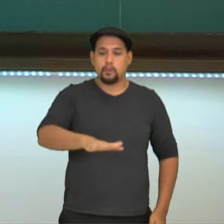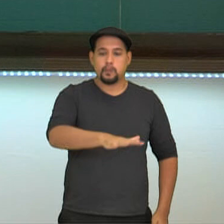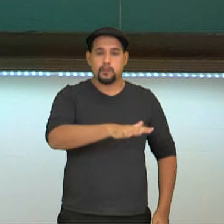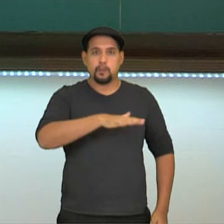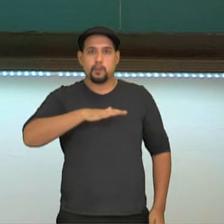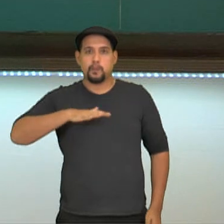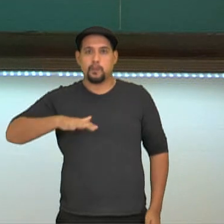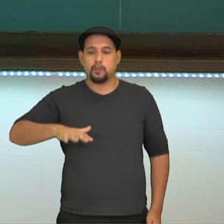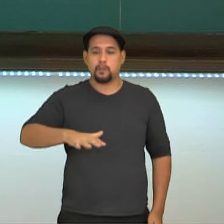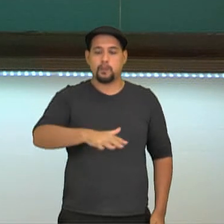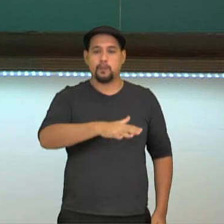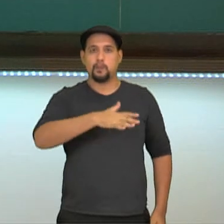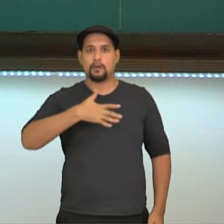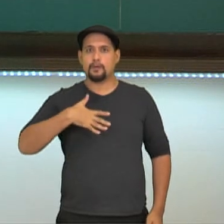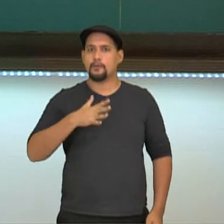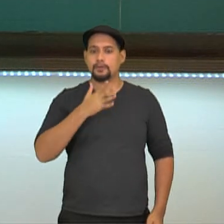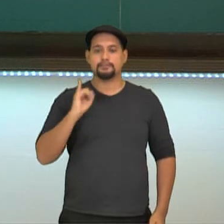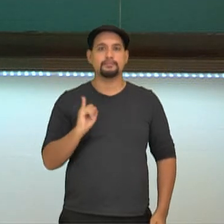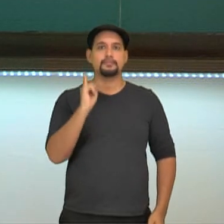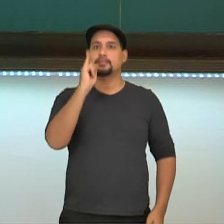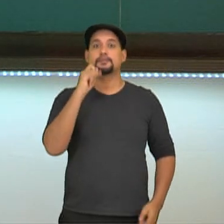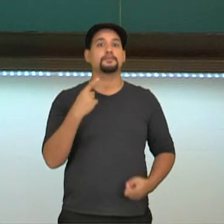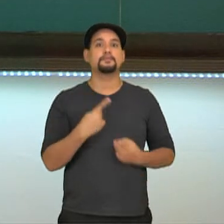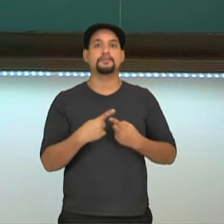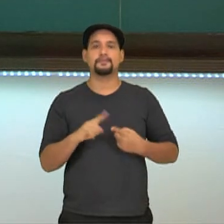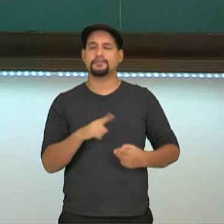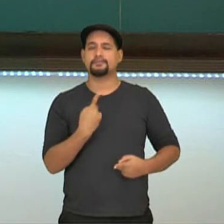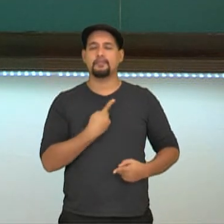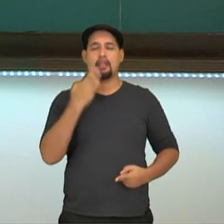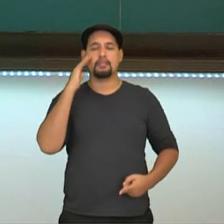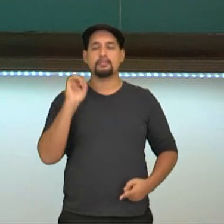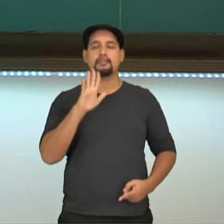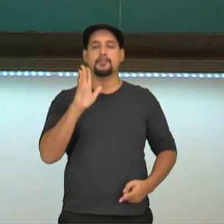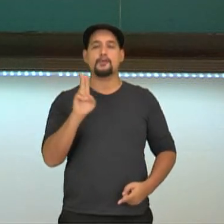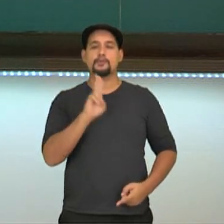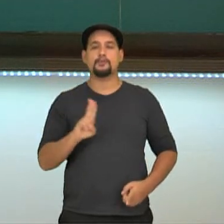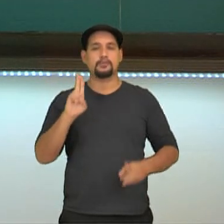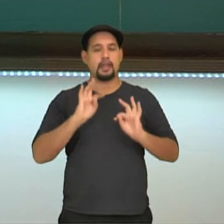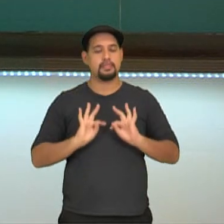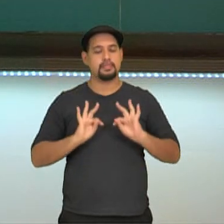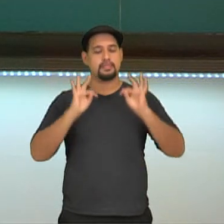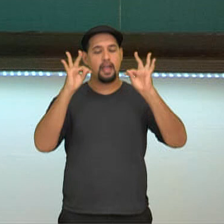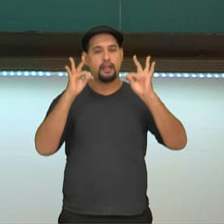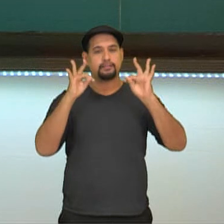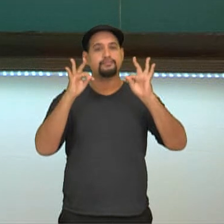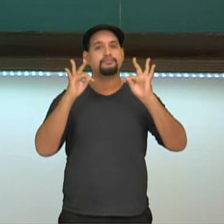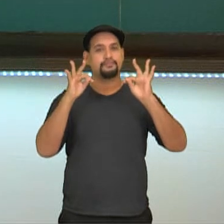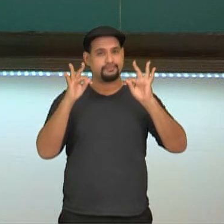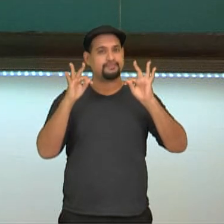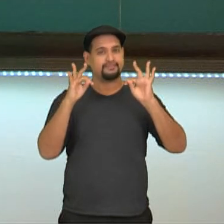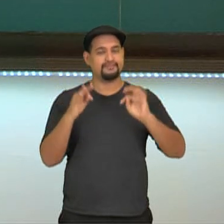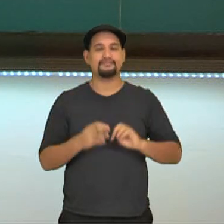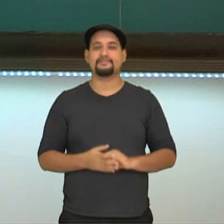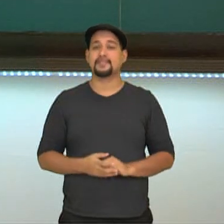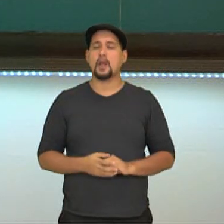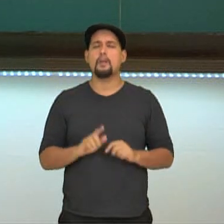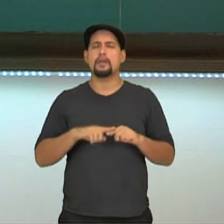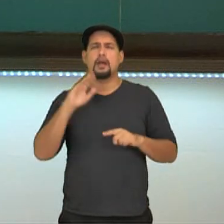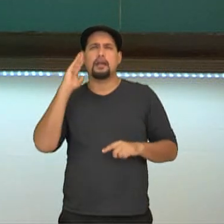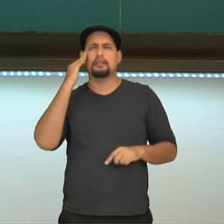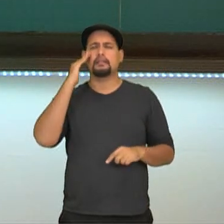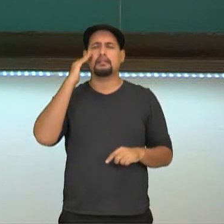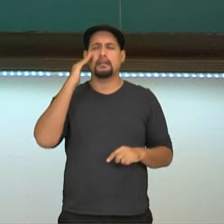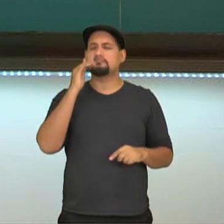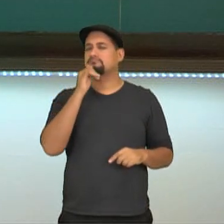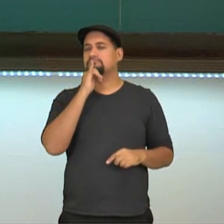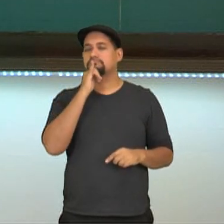conhecimento é extremamente importante para a gente poder entender as aplicações tecnológicas, né? Para entender